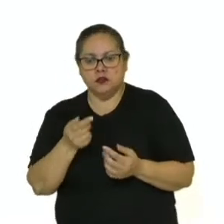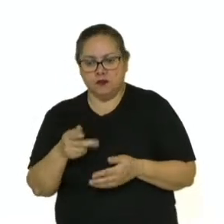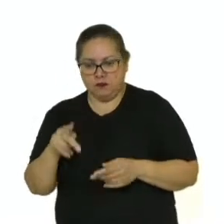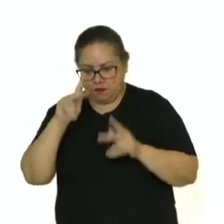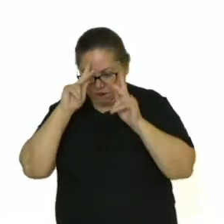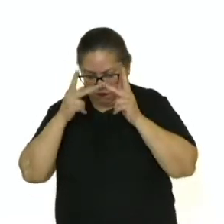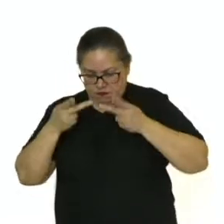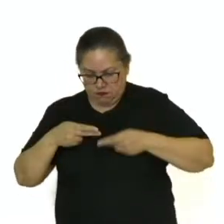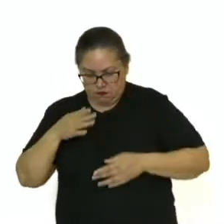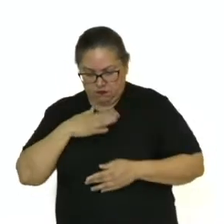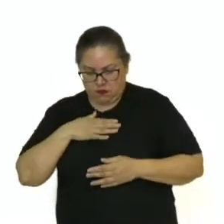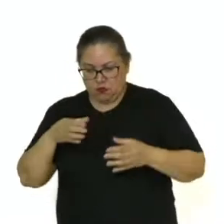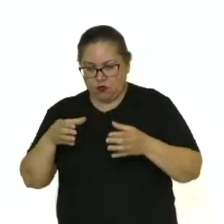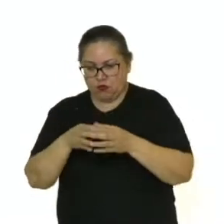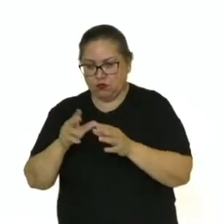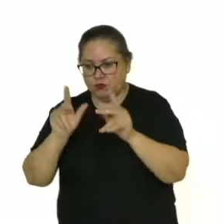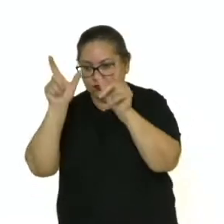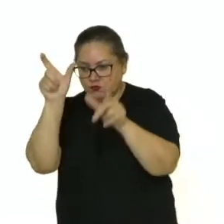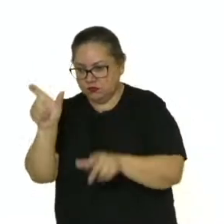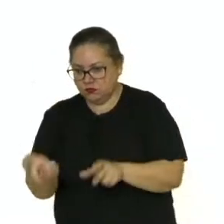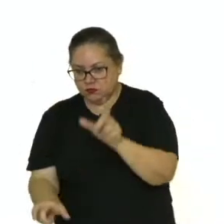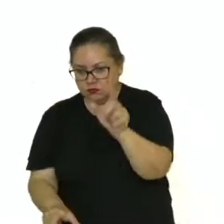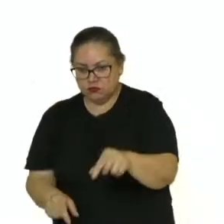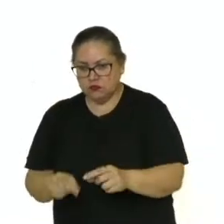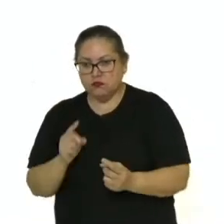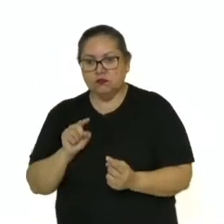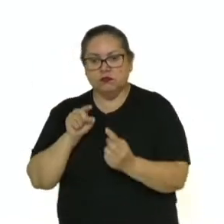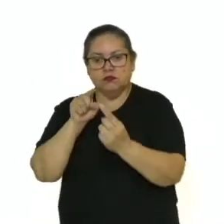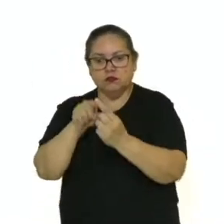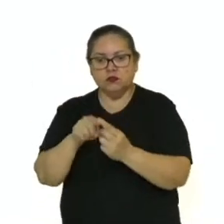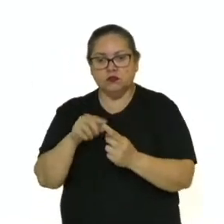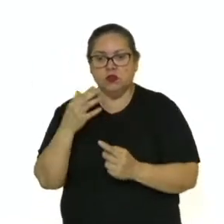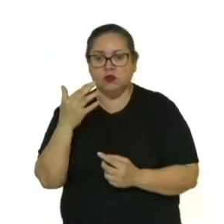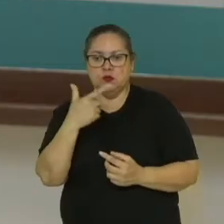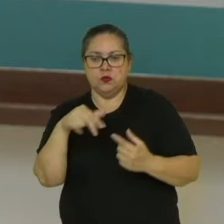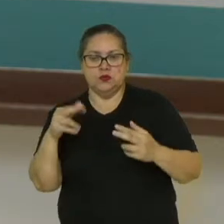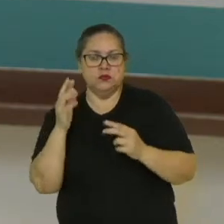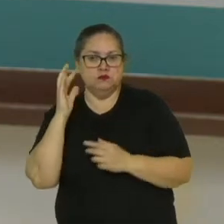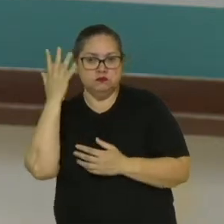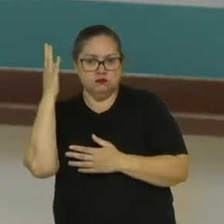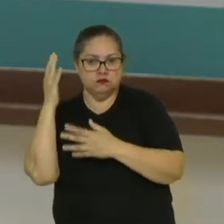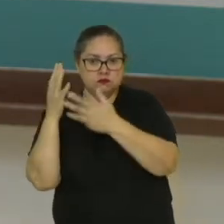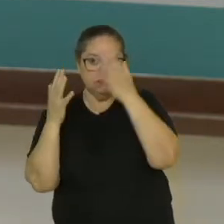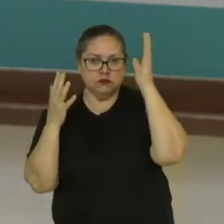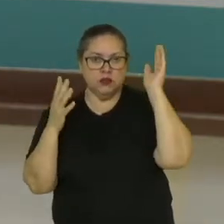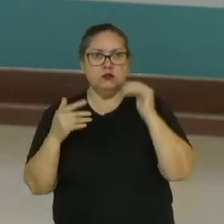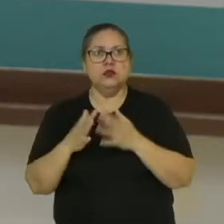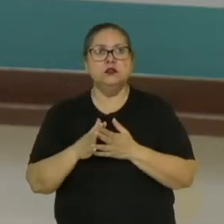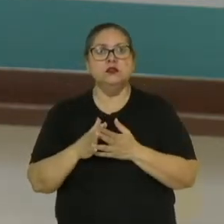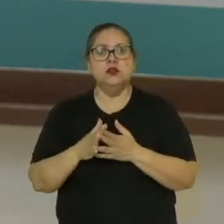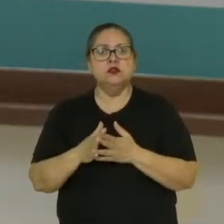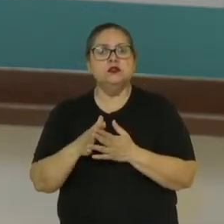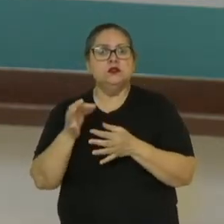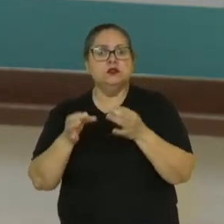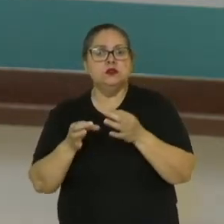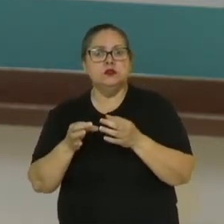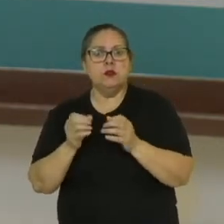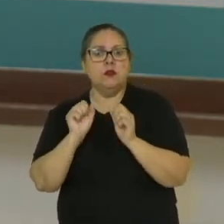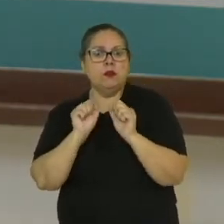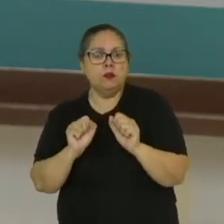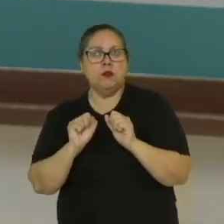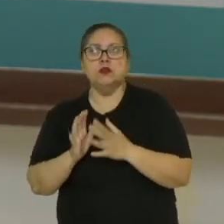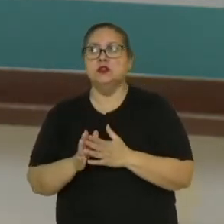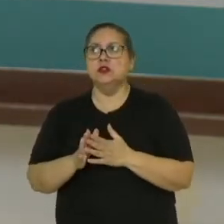indivíduos ou a grupos humanos, como a objetos ou fenômenos naturais. Ou seja, é justamente essa capacidade